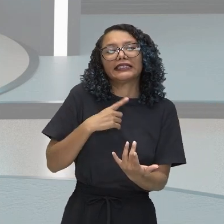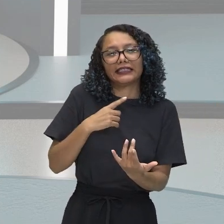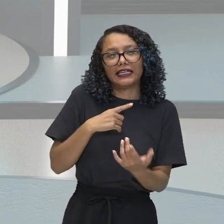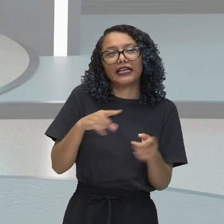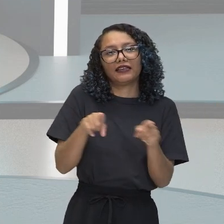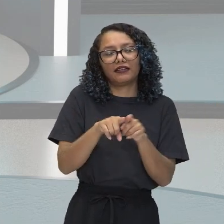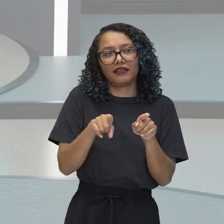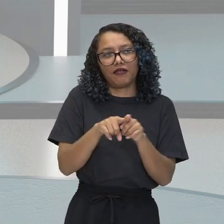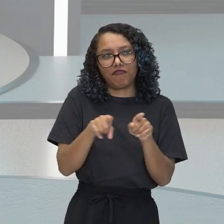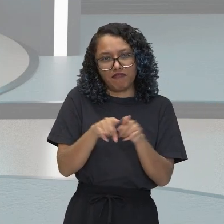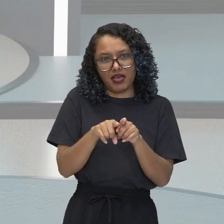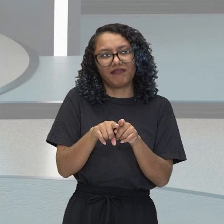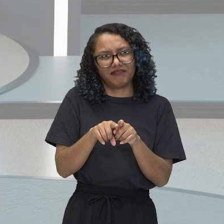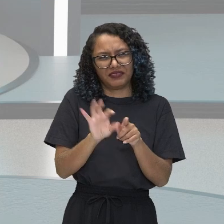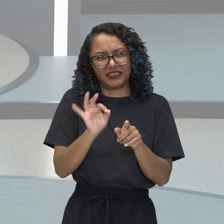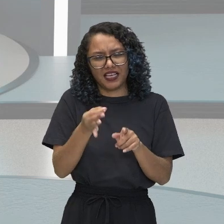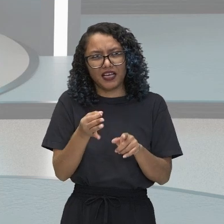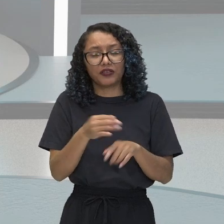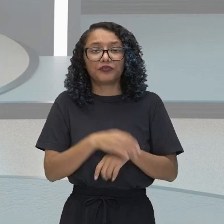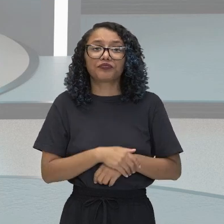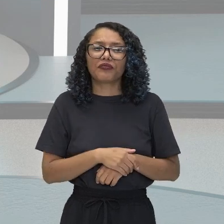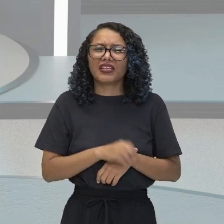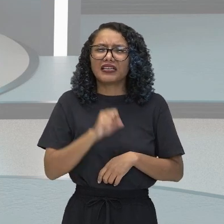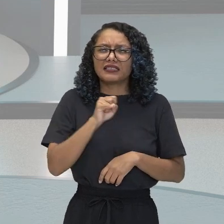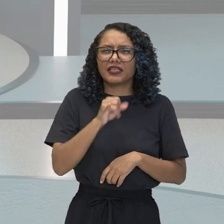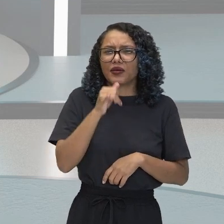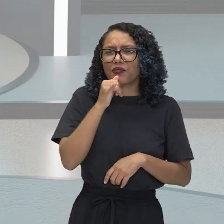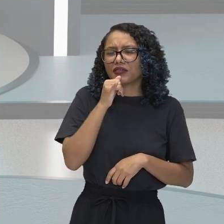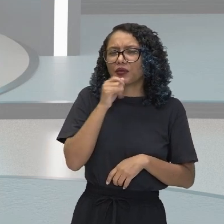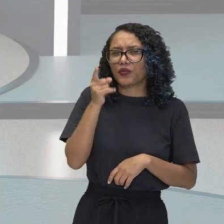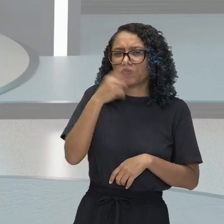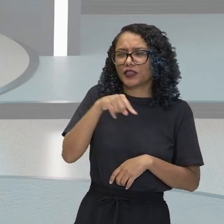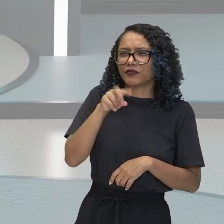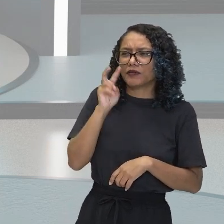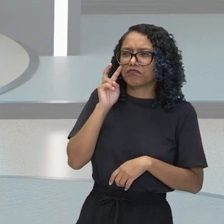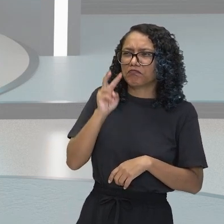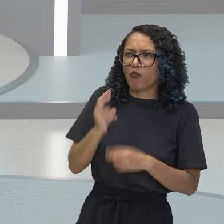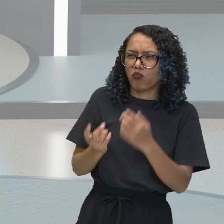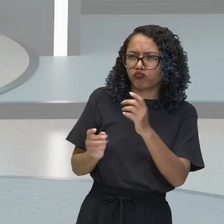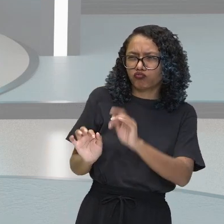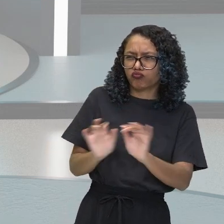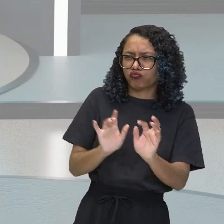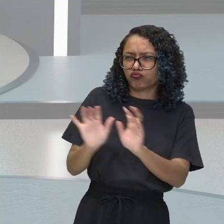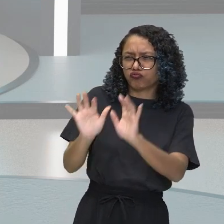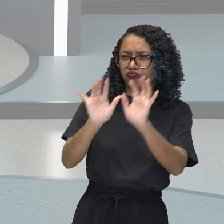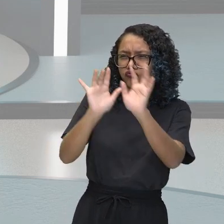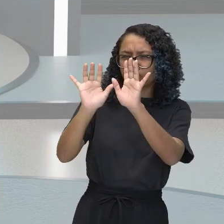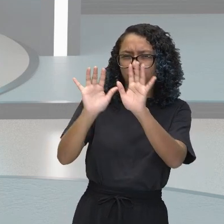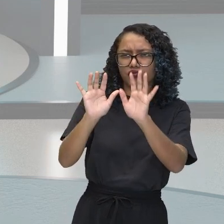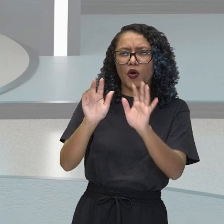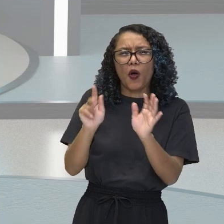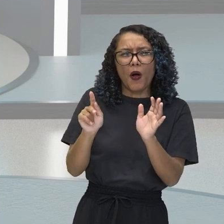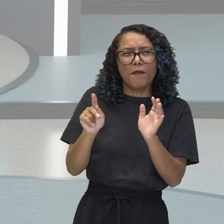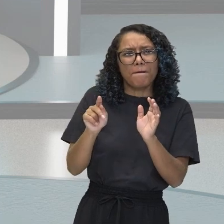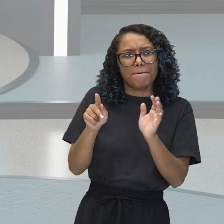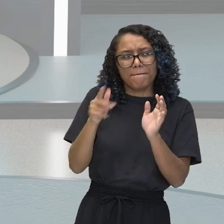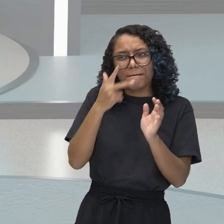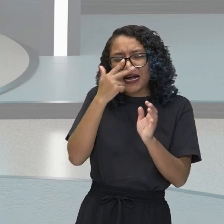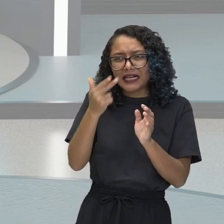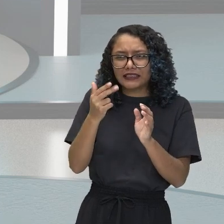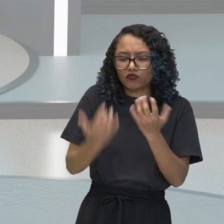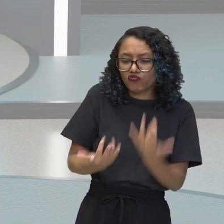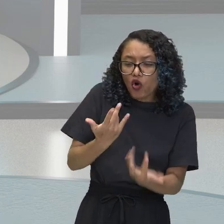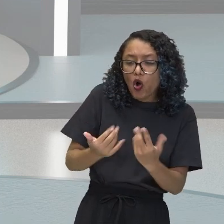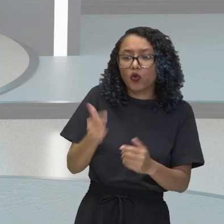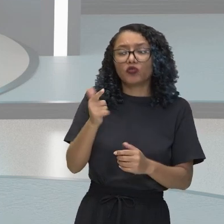fumaça, mesmo que não seja uma fumaça de fogo, mas você já imagina que ali está tendo um incêndio, acontecendo